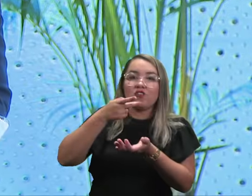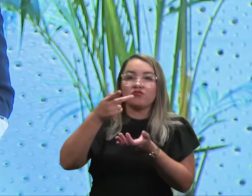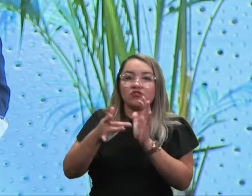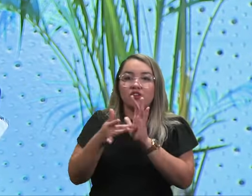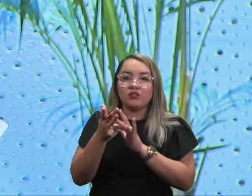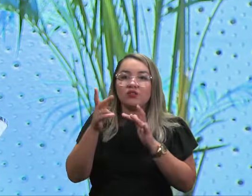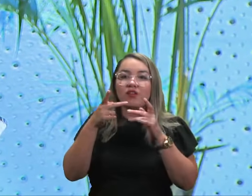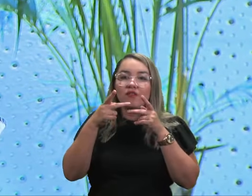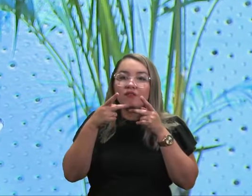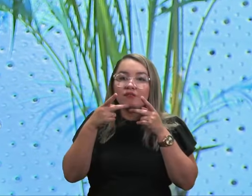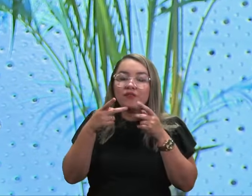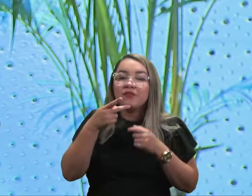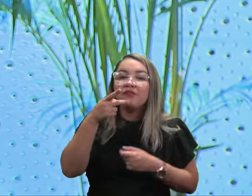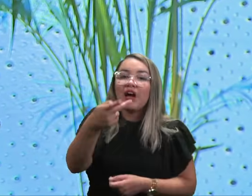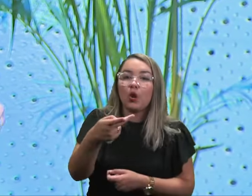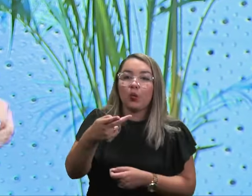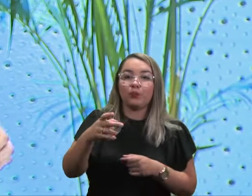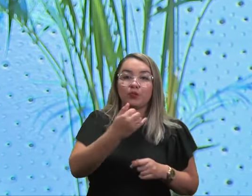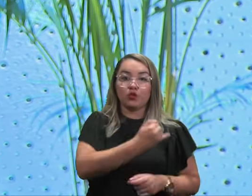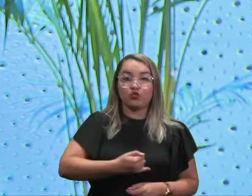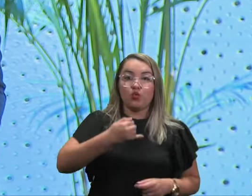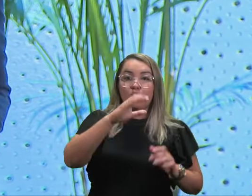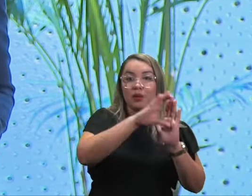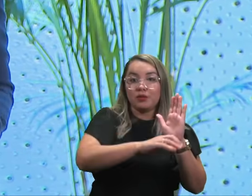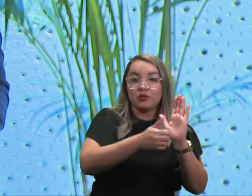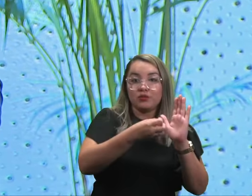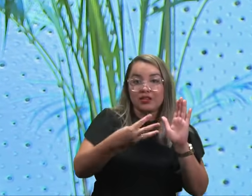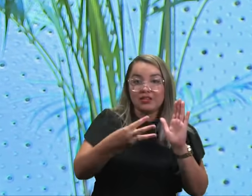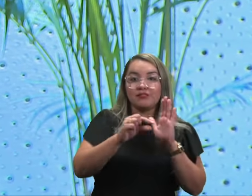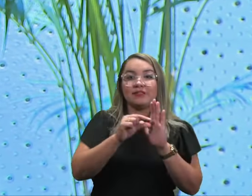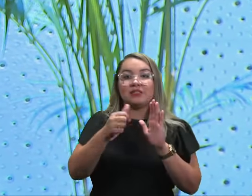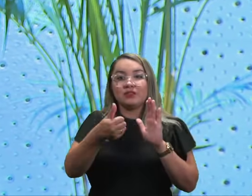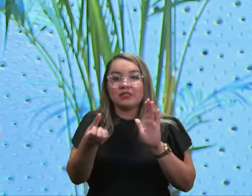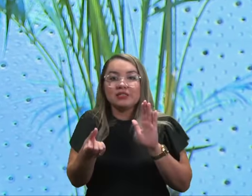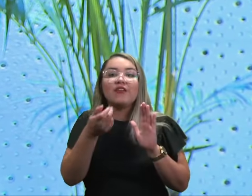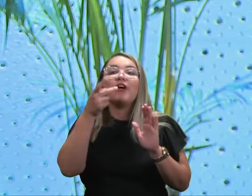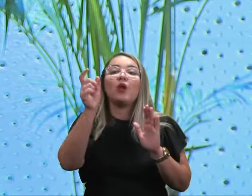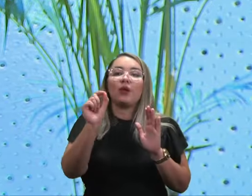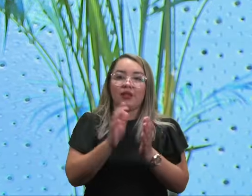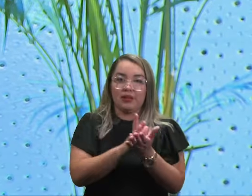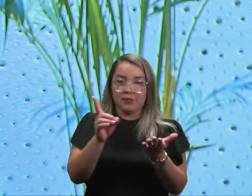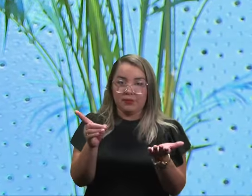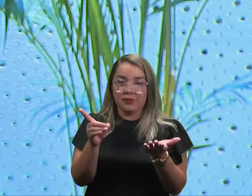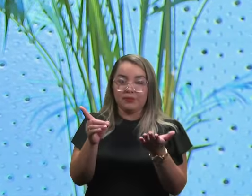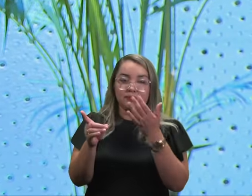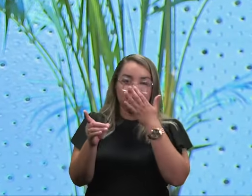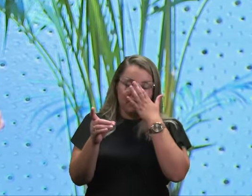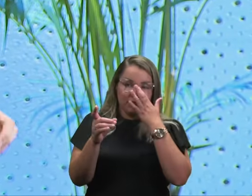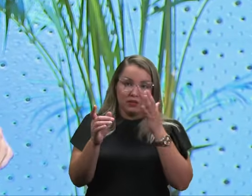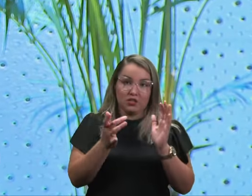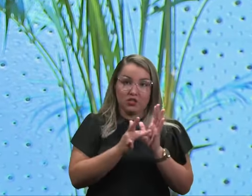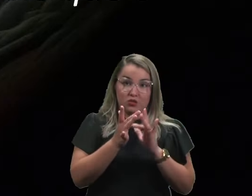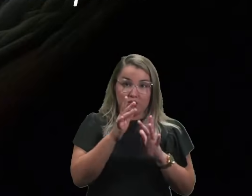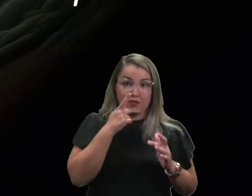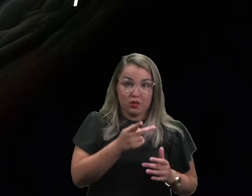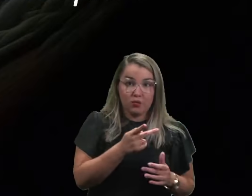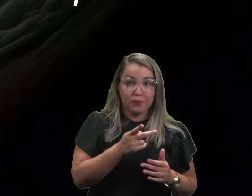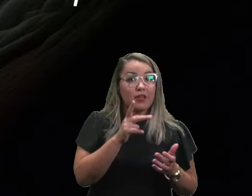João capítulo 13, versículo 16. Veja o que diz a Bíblia. Jesus